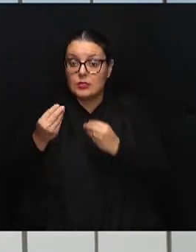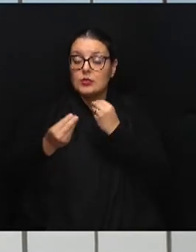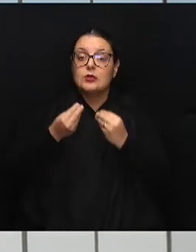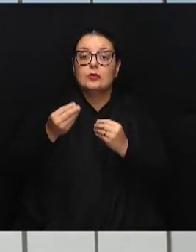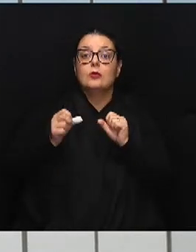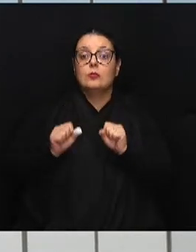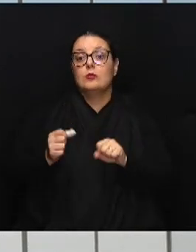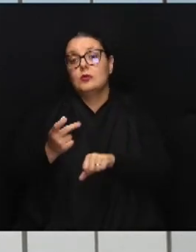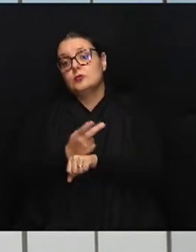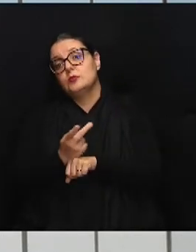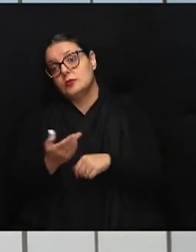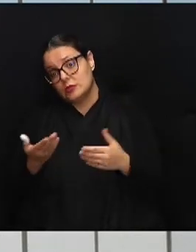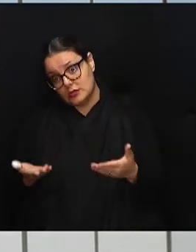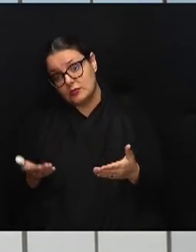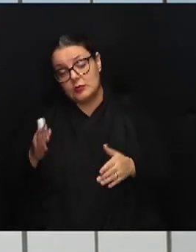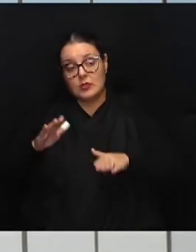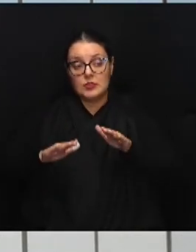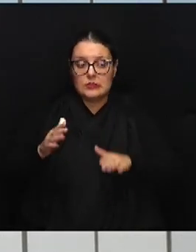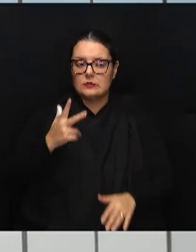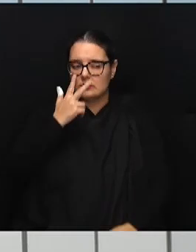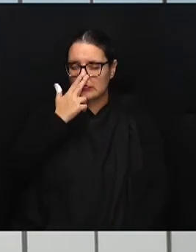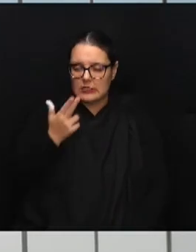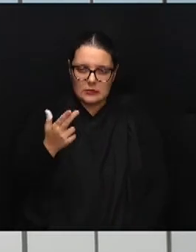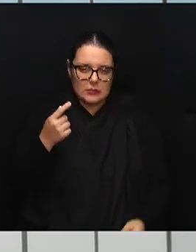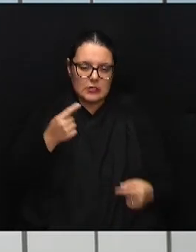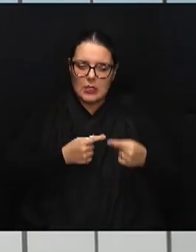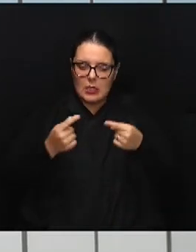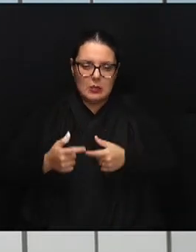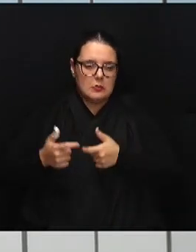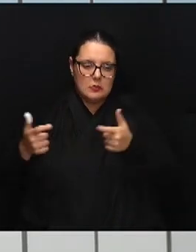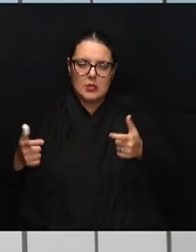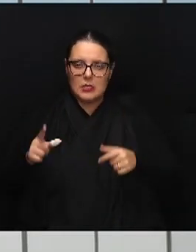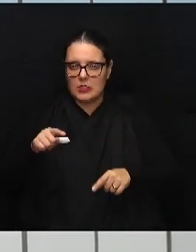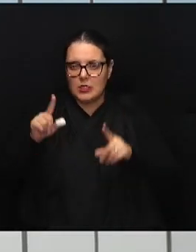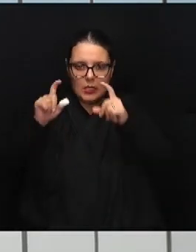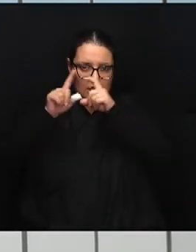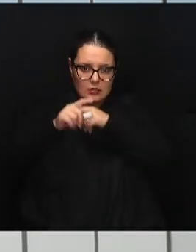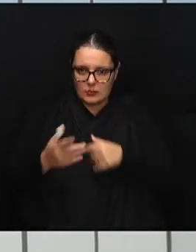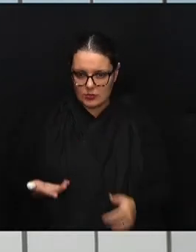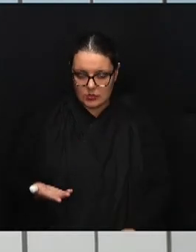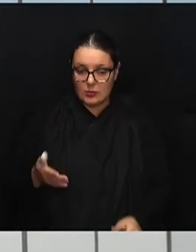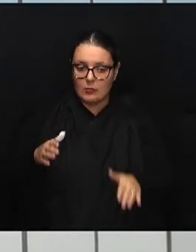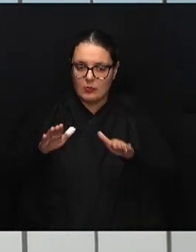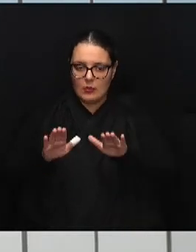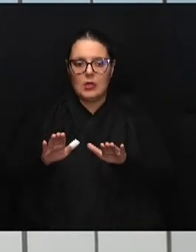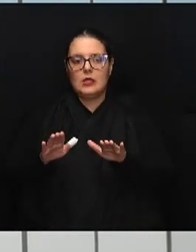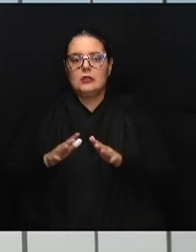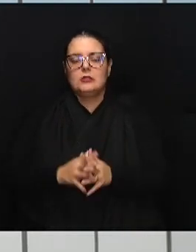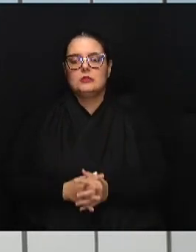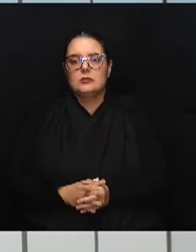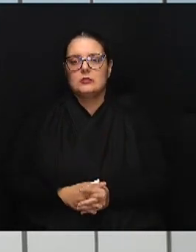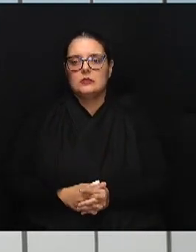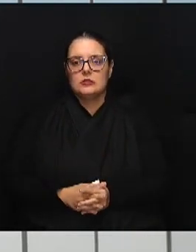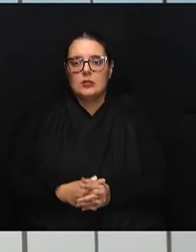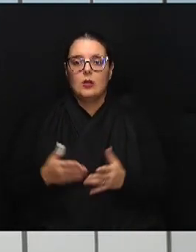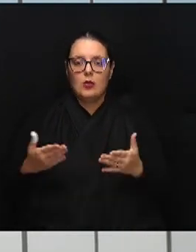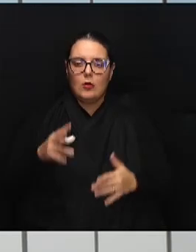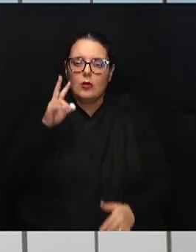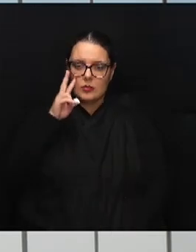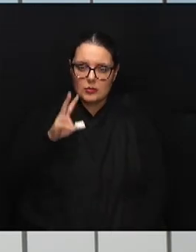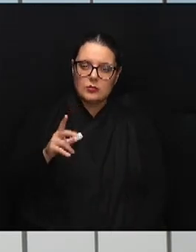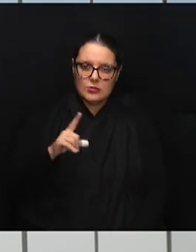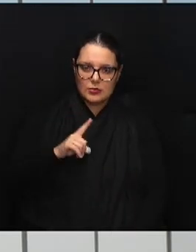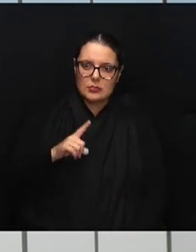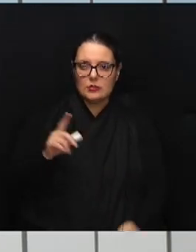posso buscar isso. Às vezes parece que é muito polêmico, que é muito difícil, mas hoje eu vejo que há